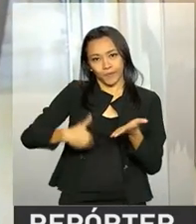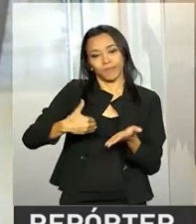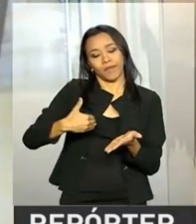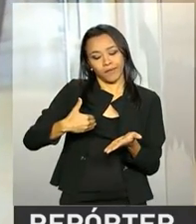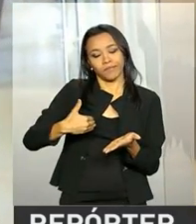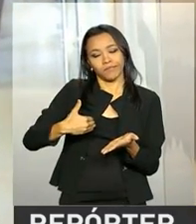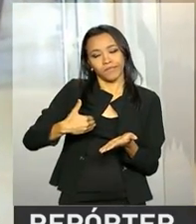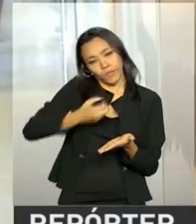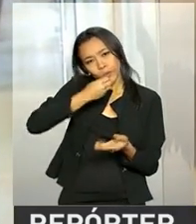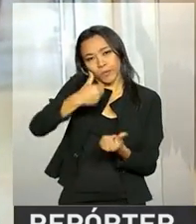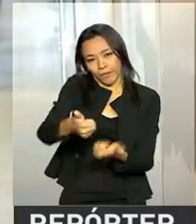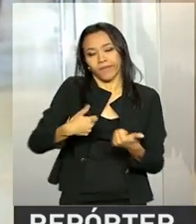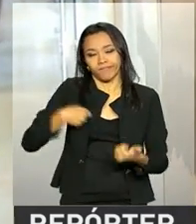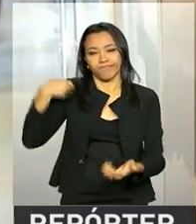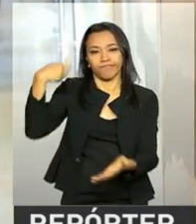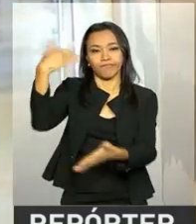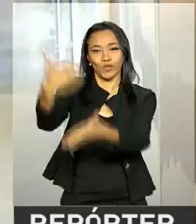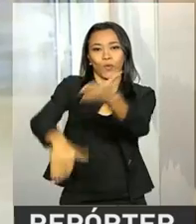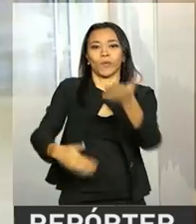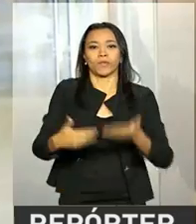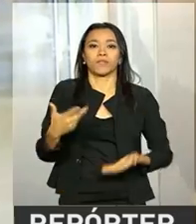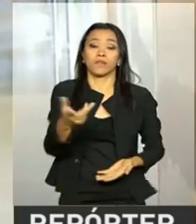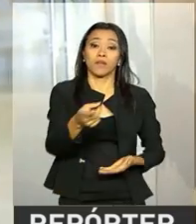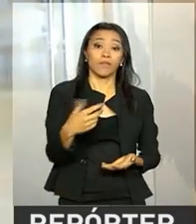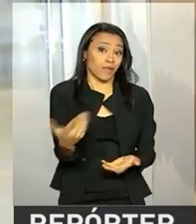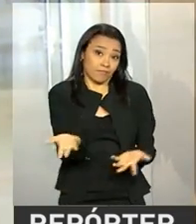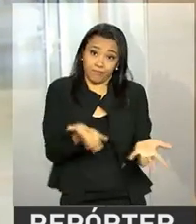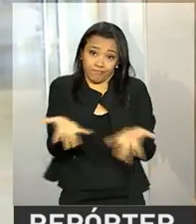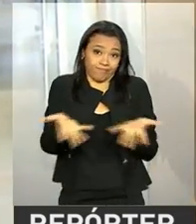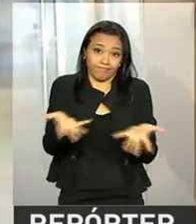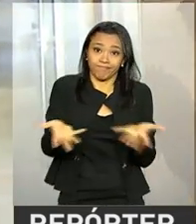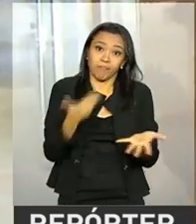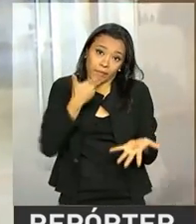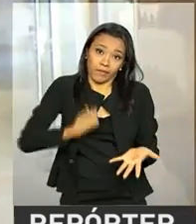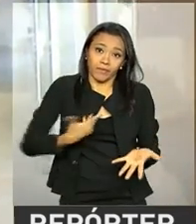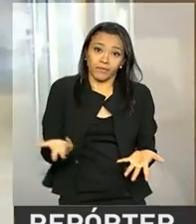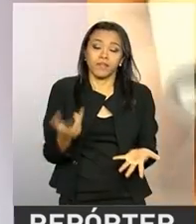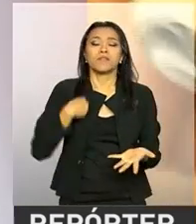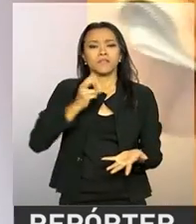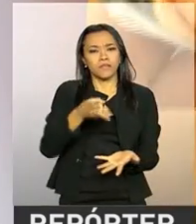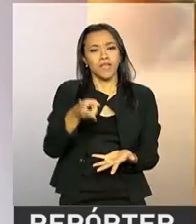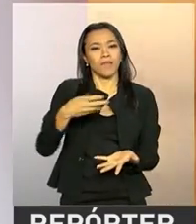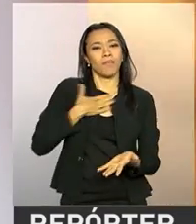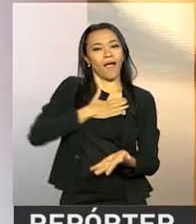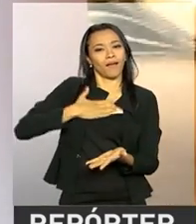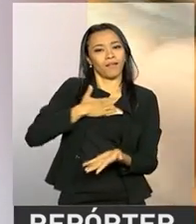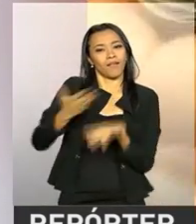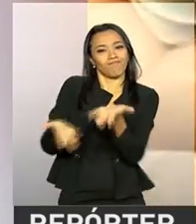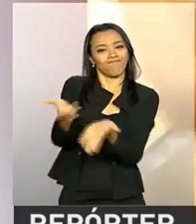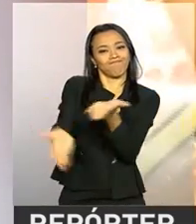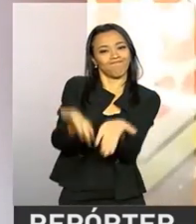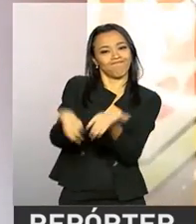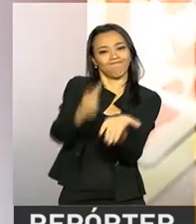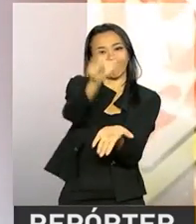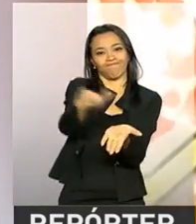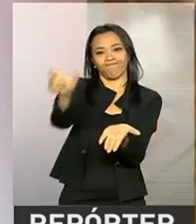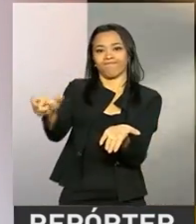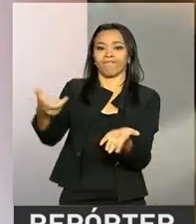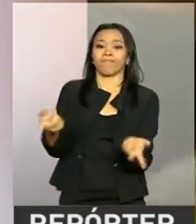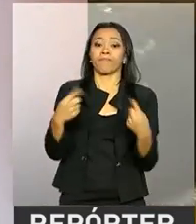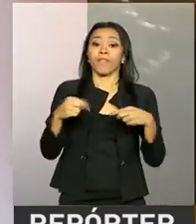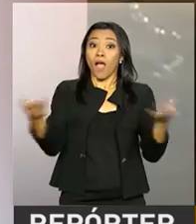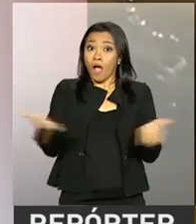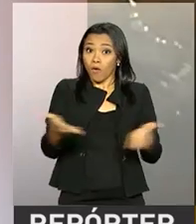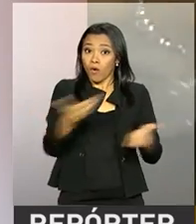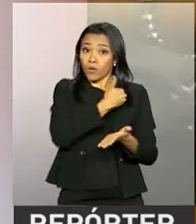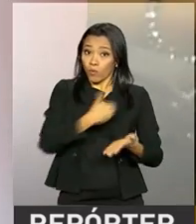vezes a gente acaba cedendo o descontinho às vezes não tem como mas a gente tem sempre tenta agradar o cliente agora o governo resolveu